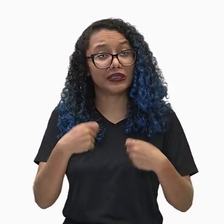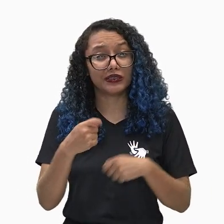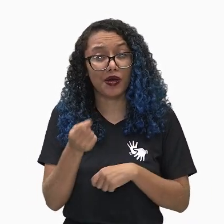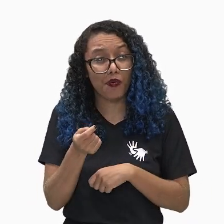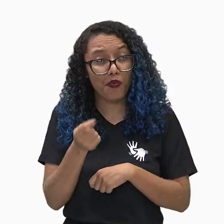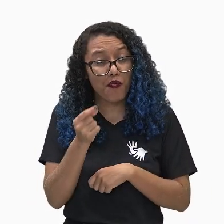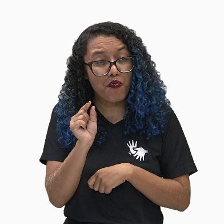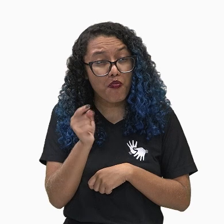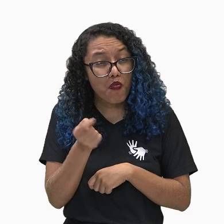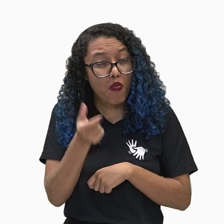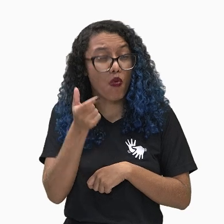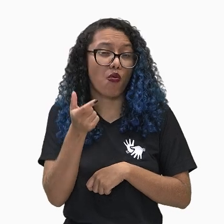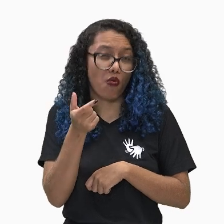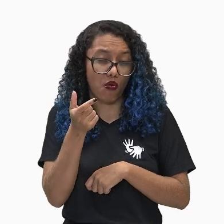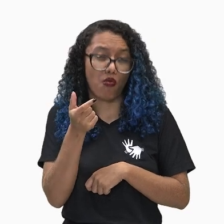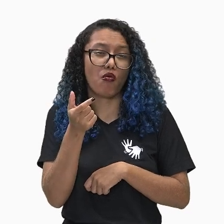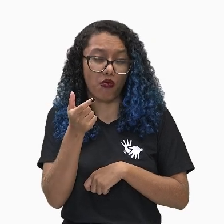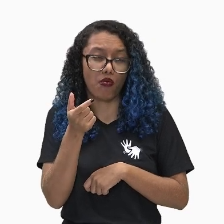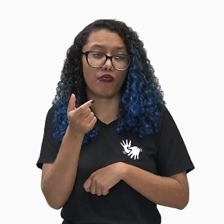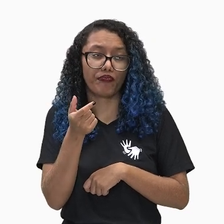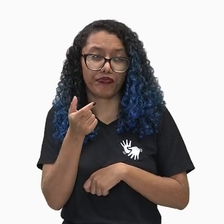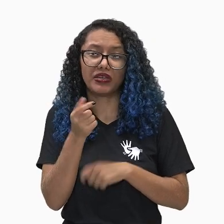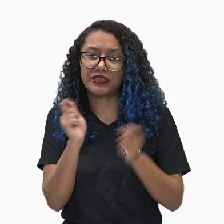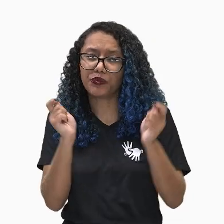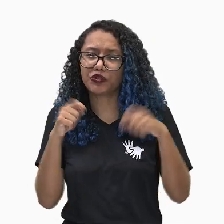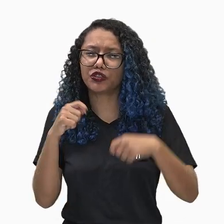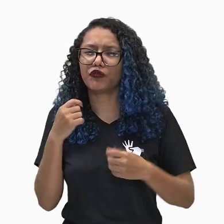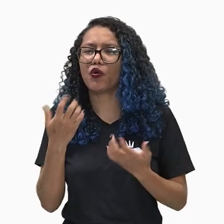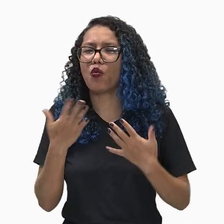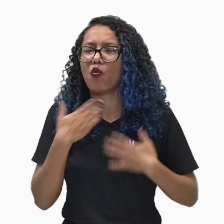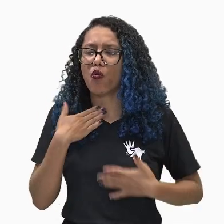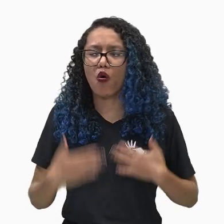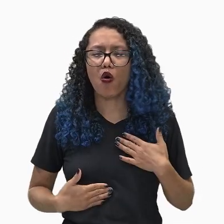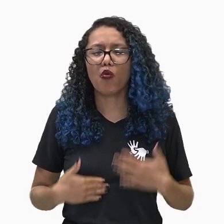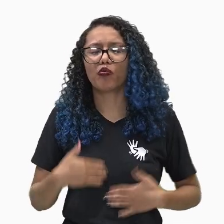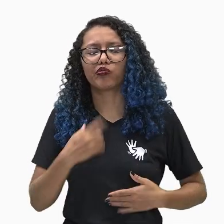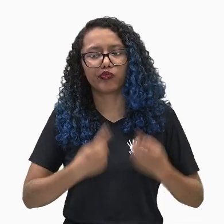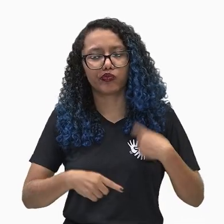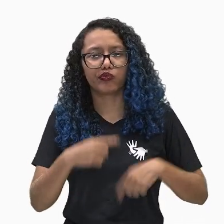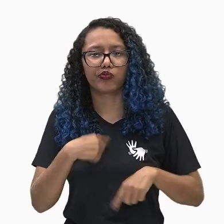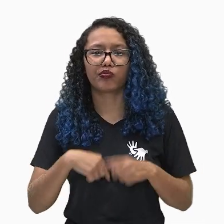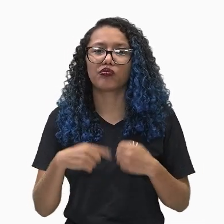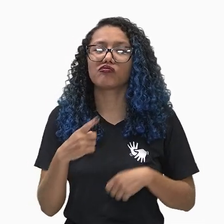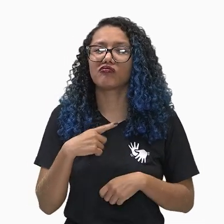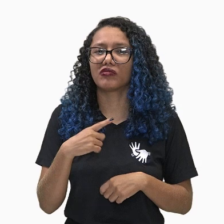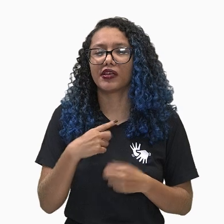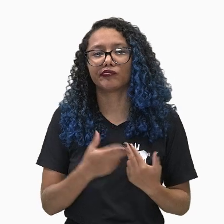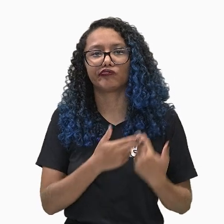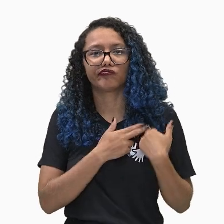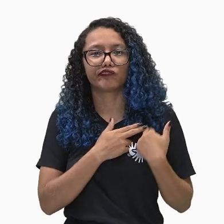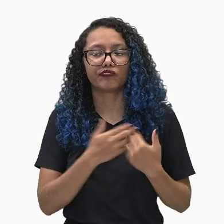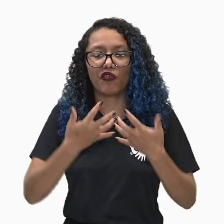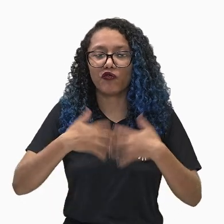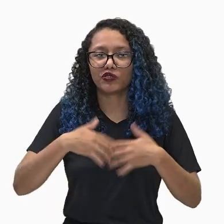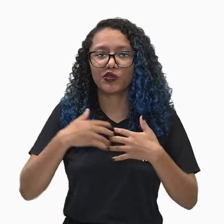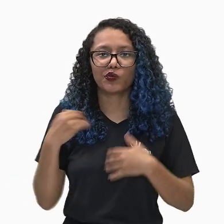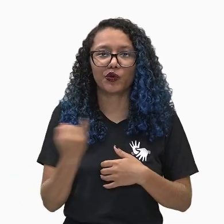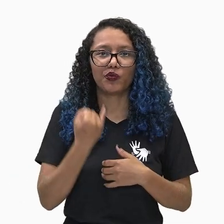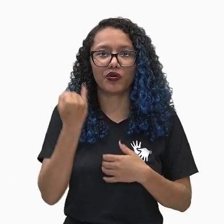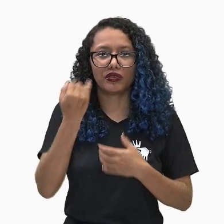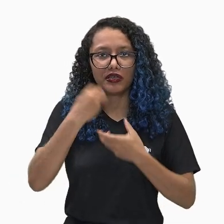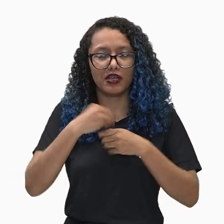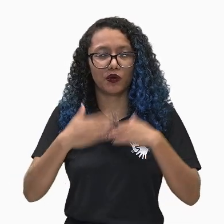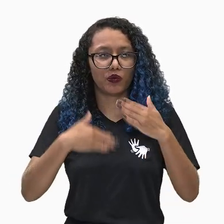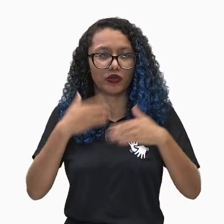para um funcionamento adequado, desempenhando papéis importantes em processos